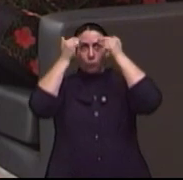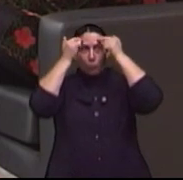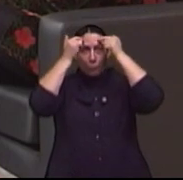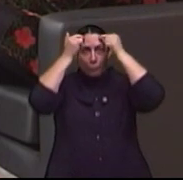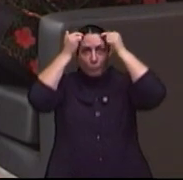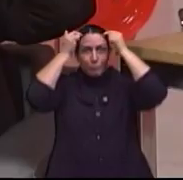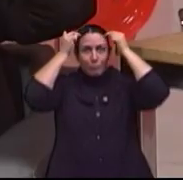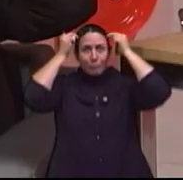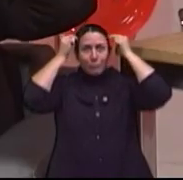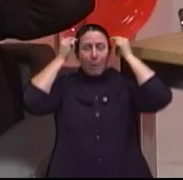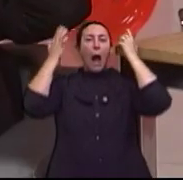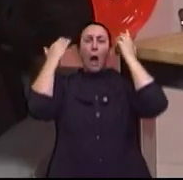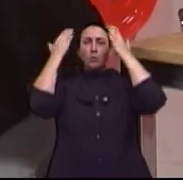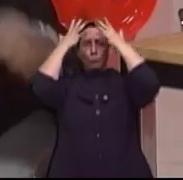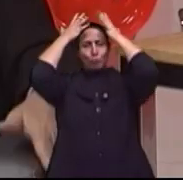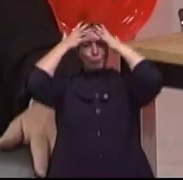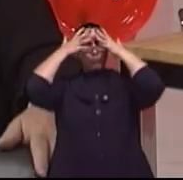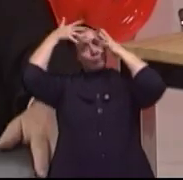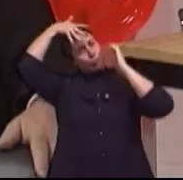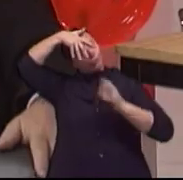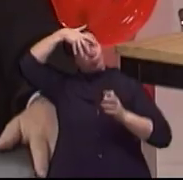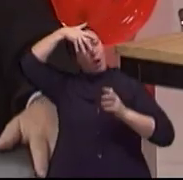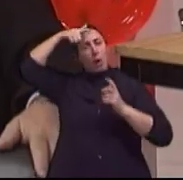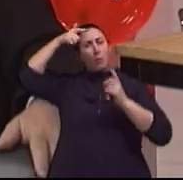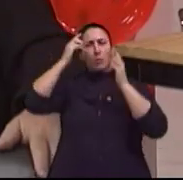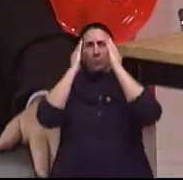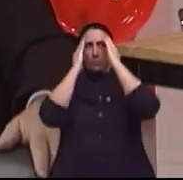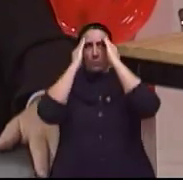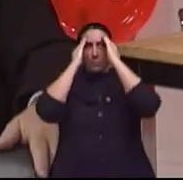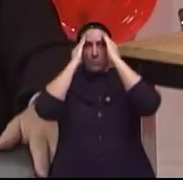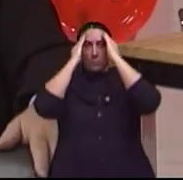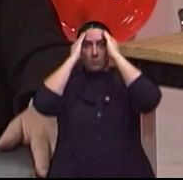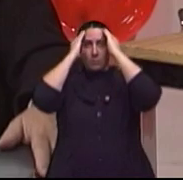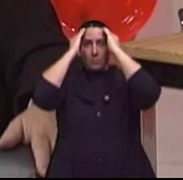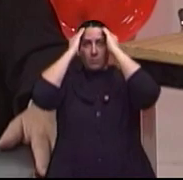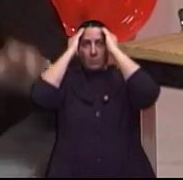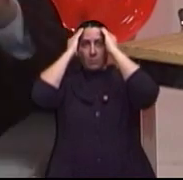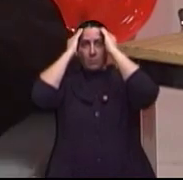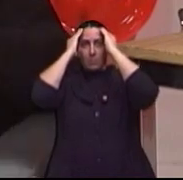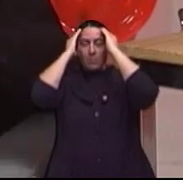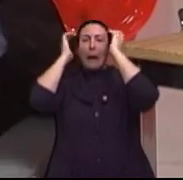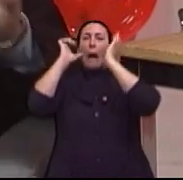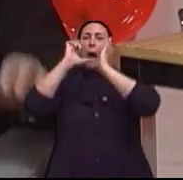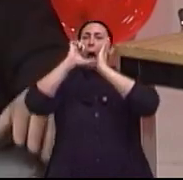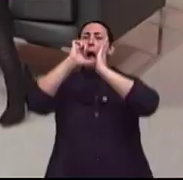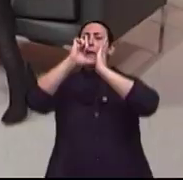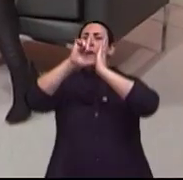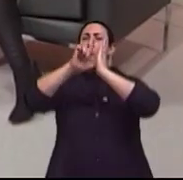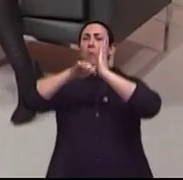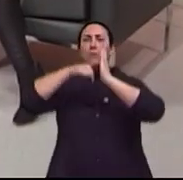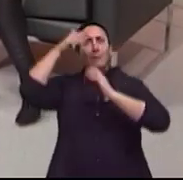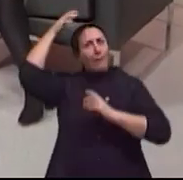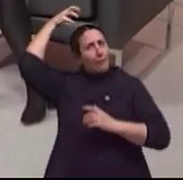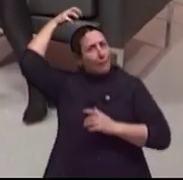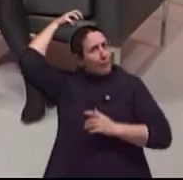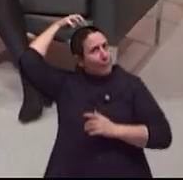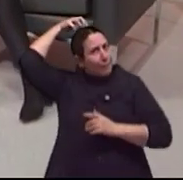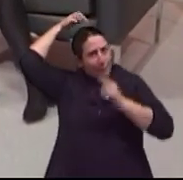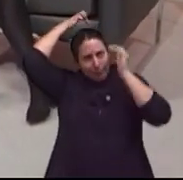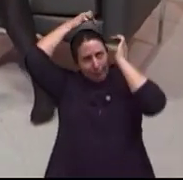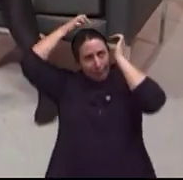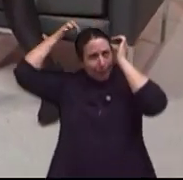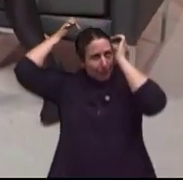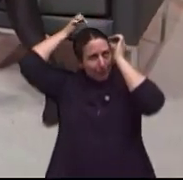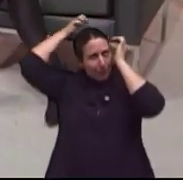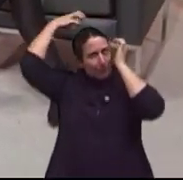de pelos nessa região frontal e na coroinha de padre né famosa a coronha de p e depois se não